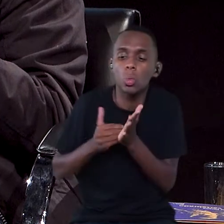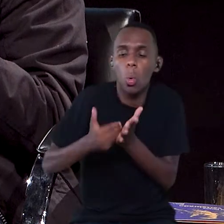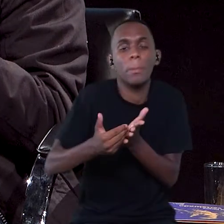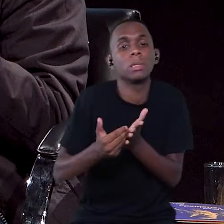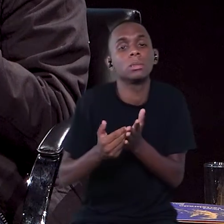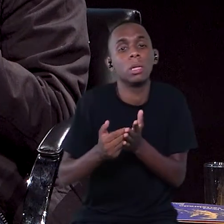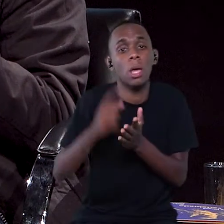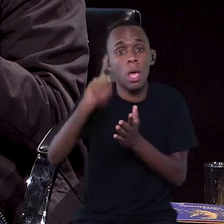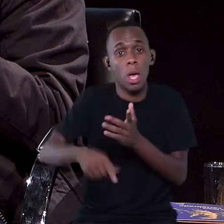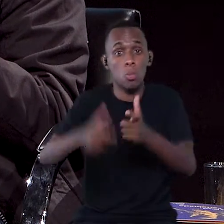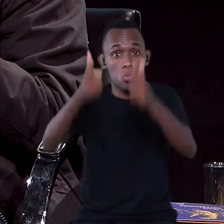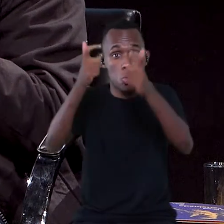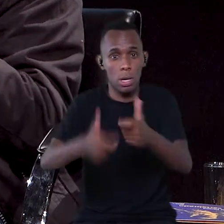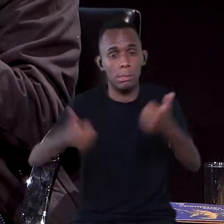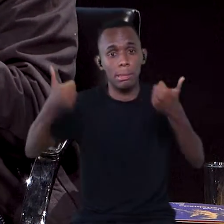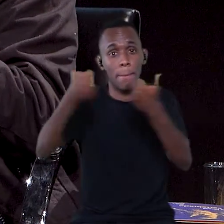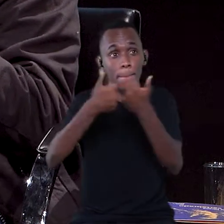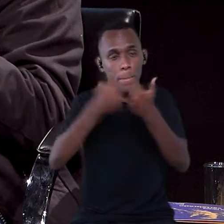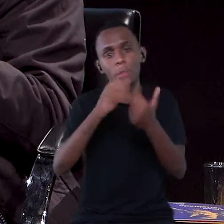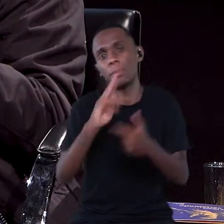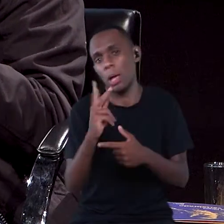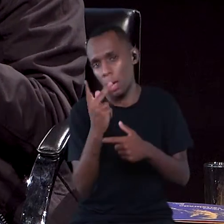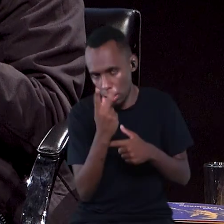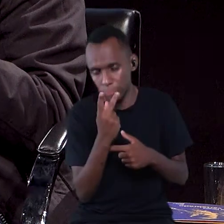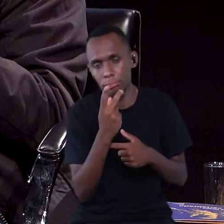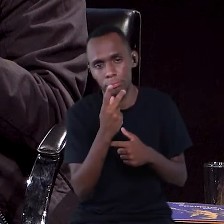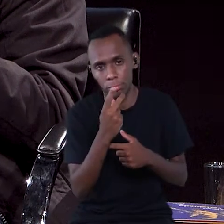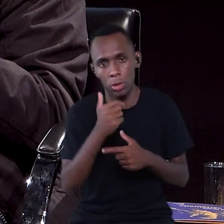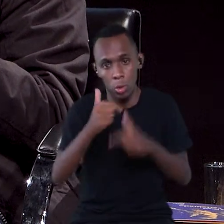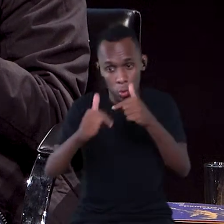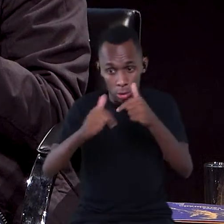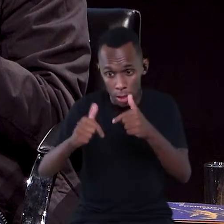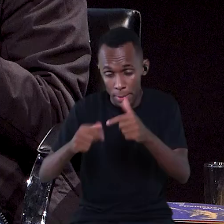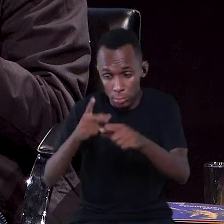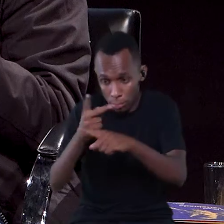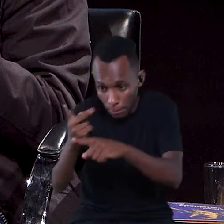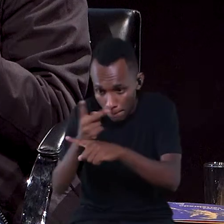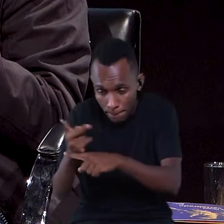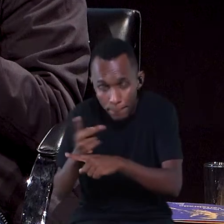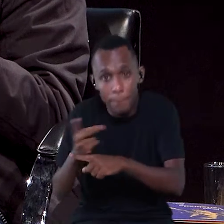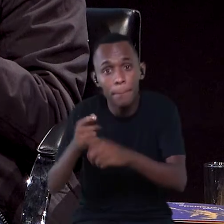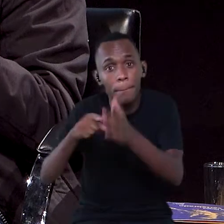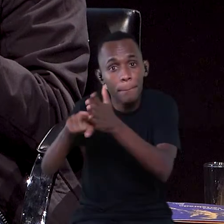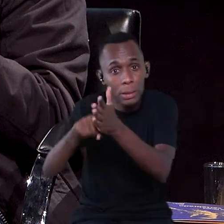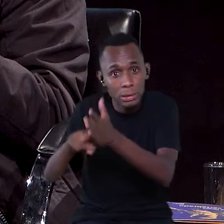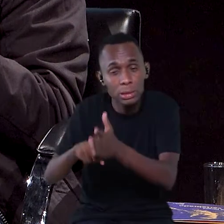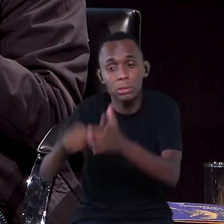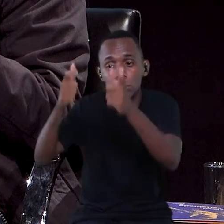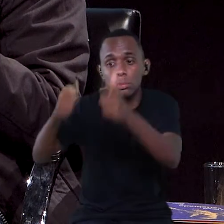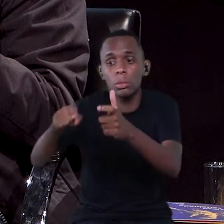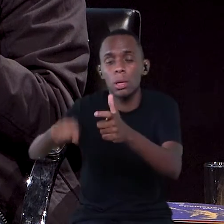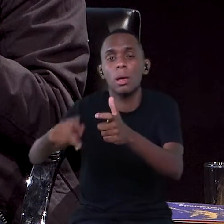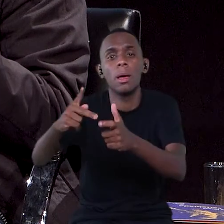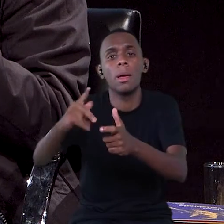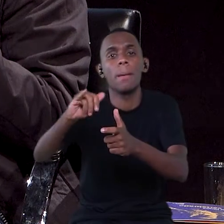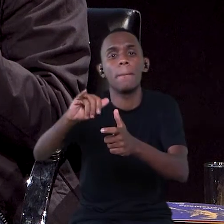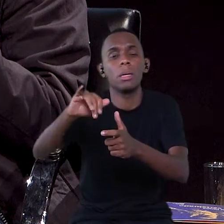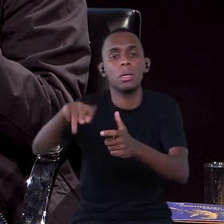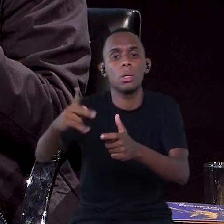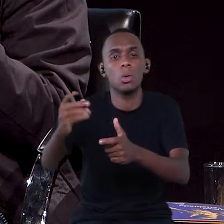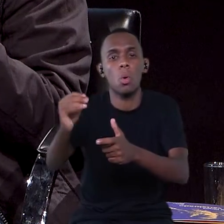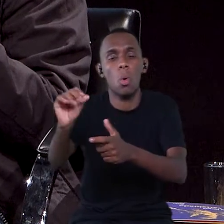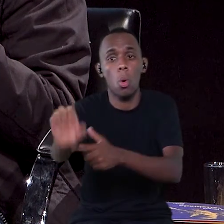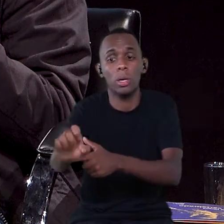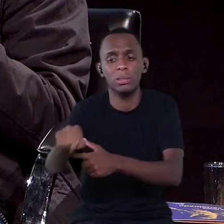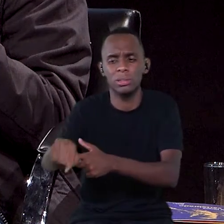sim, é uma localidade perto de Belo Horizonte, inclusive, onde eu fiz trabalho de campo nos anos 90, um povoado chamado Pinhões,